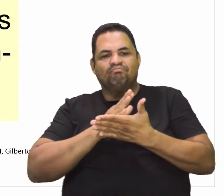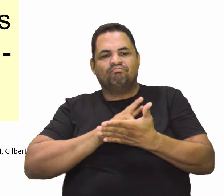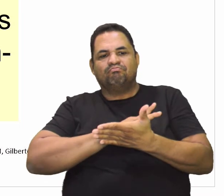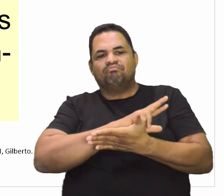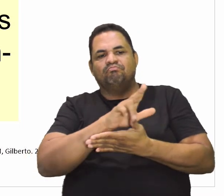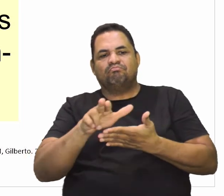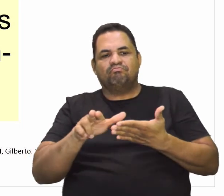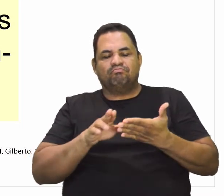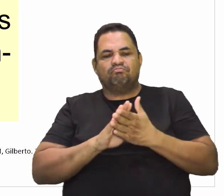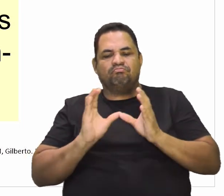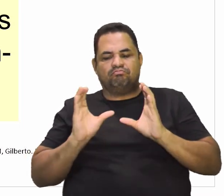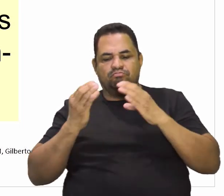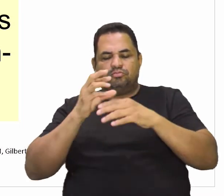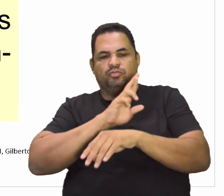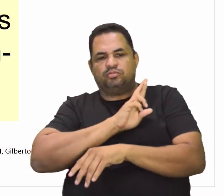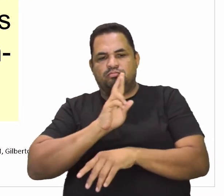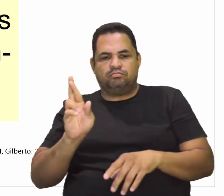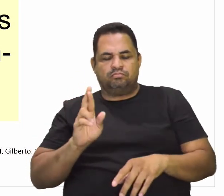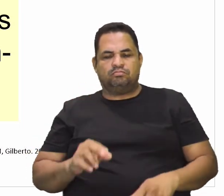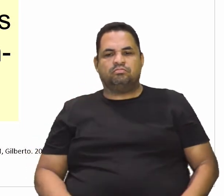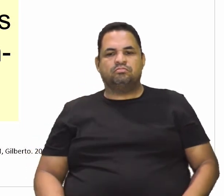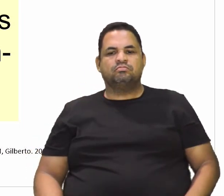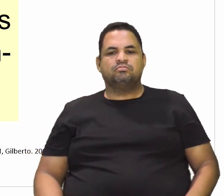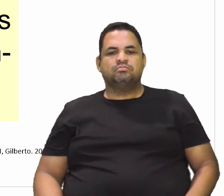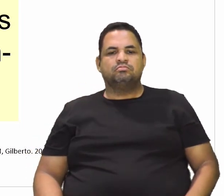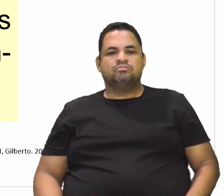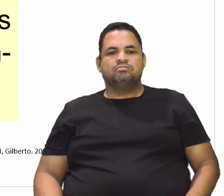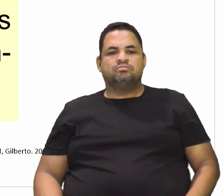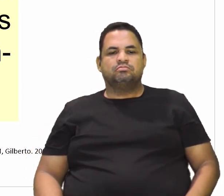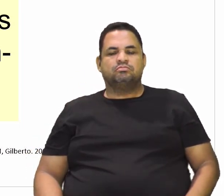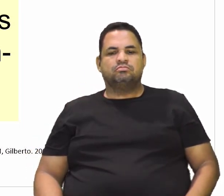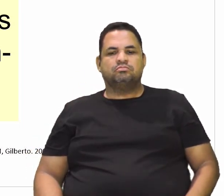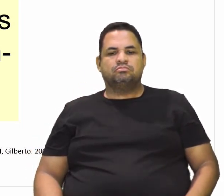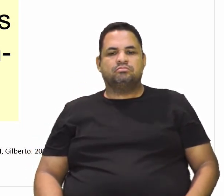diversas seitas. O cristianismo não é dividido hoje?